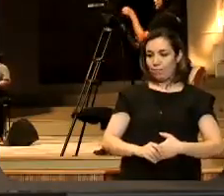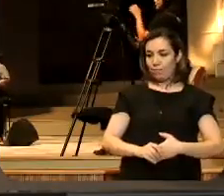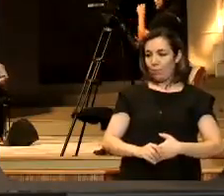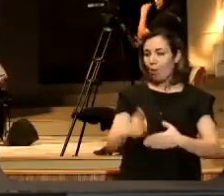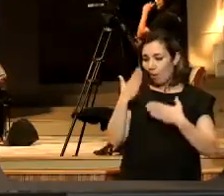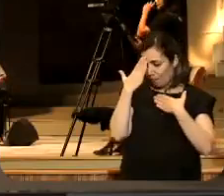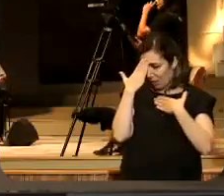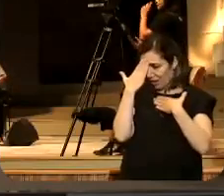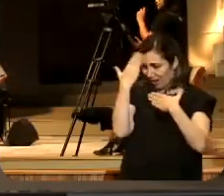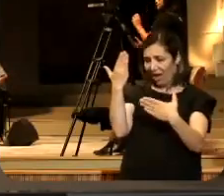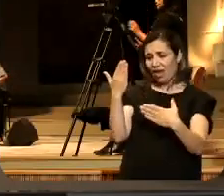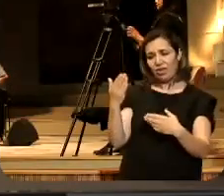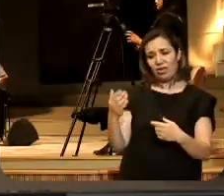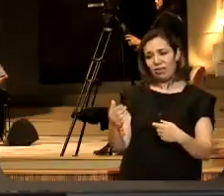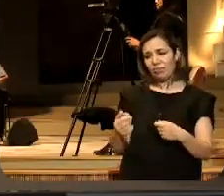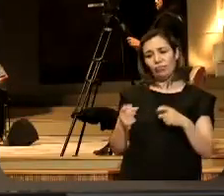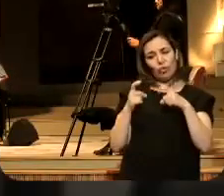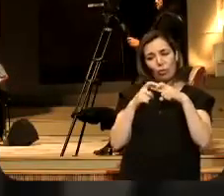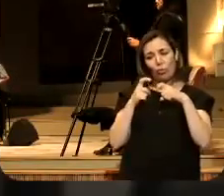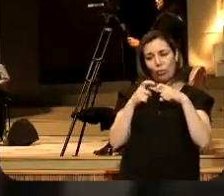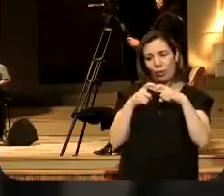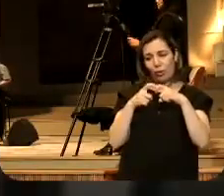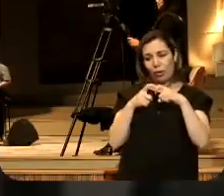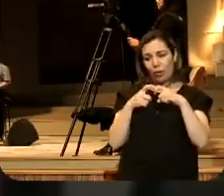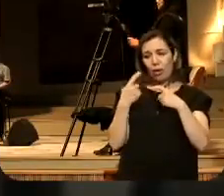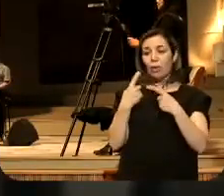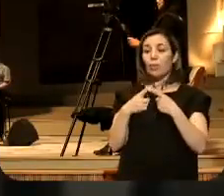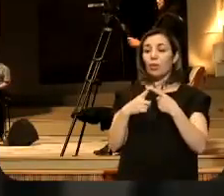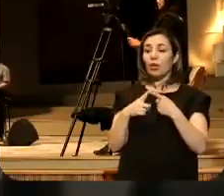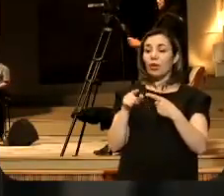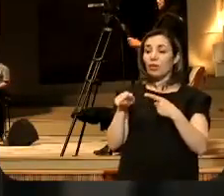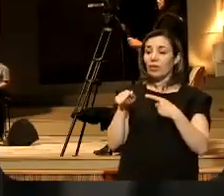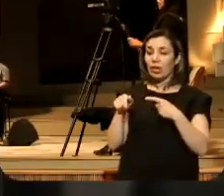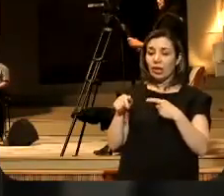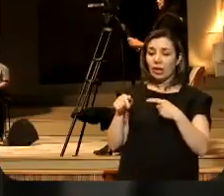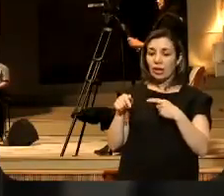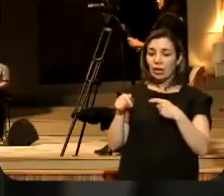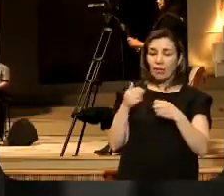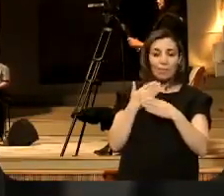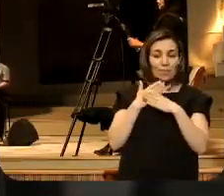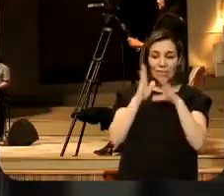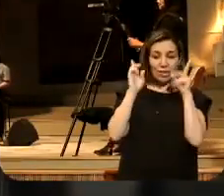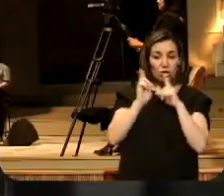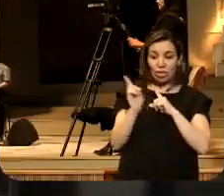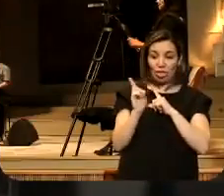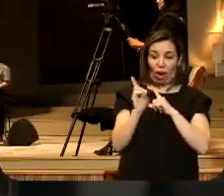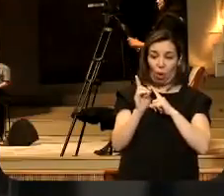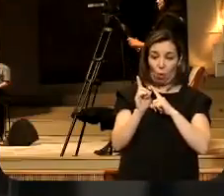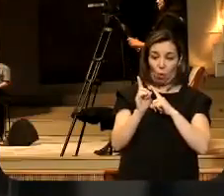Muito obrigado, doutora, porque vocês não disseram não para o nosso filho.